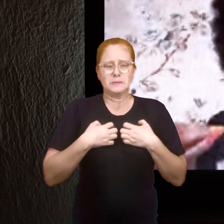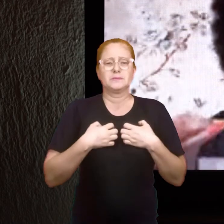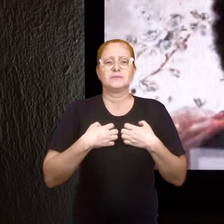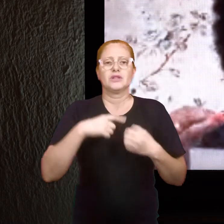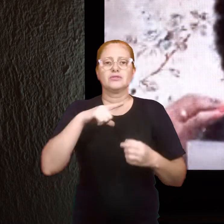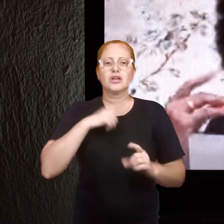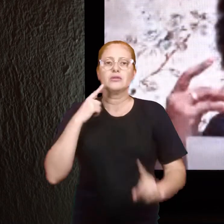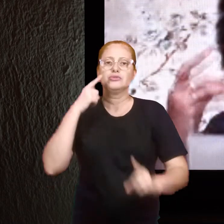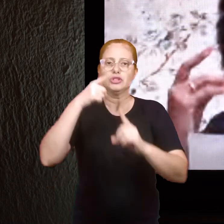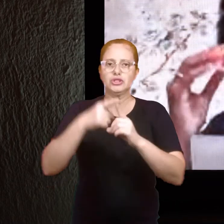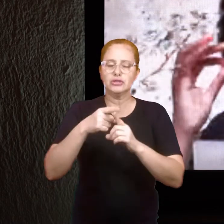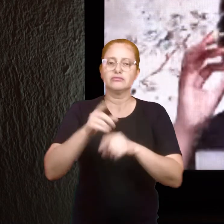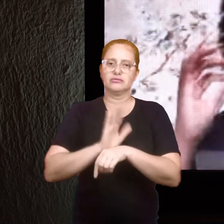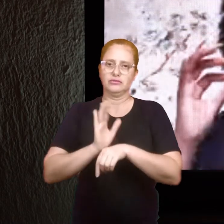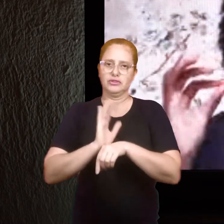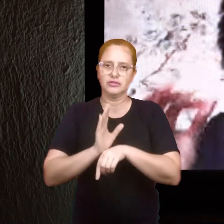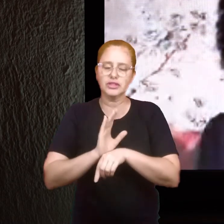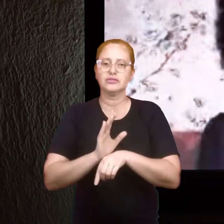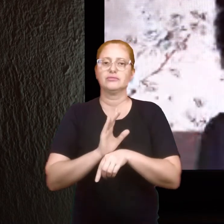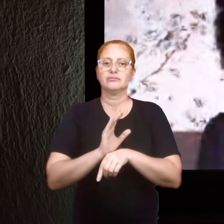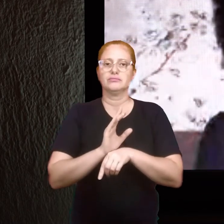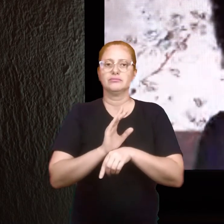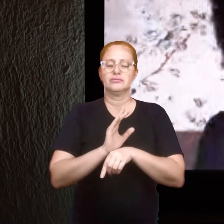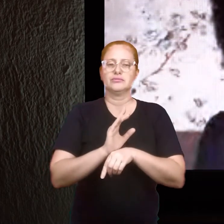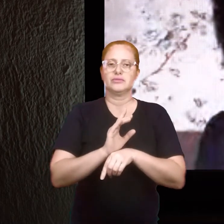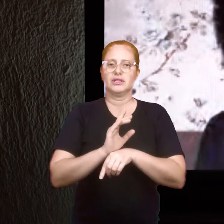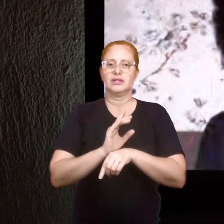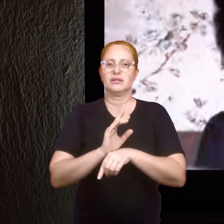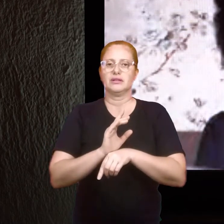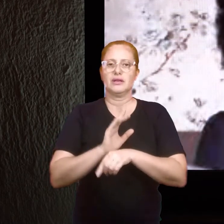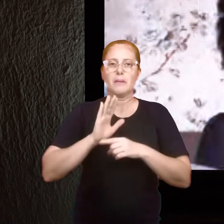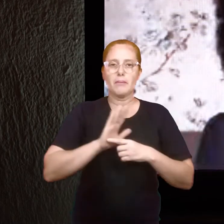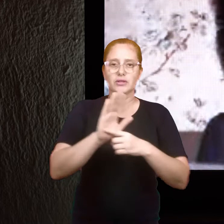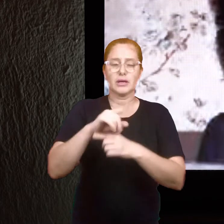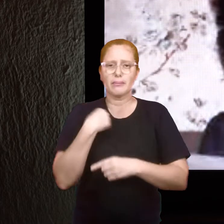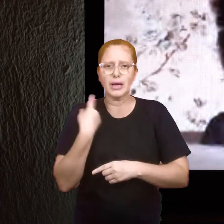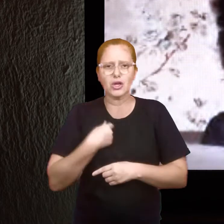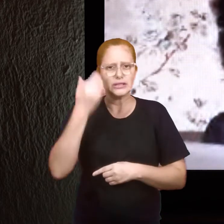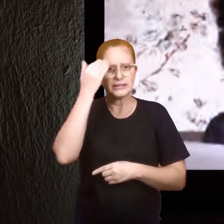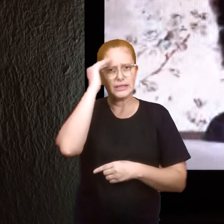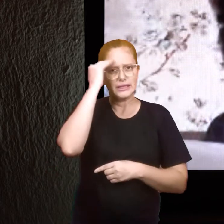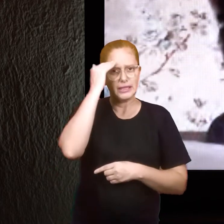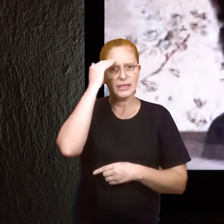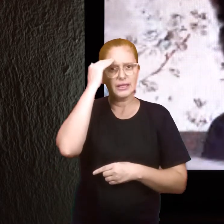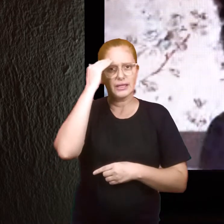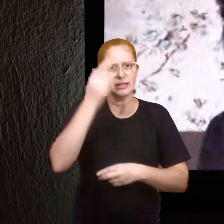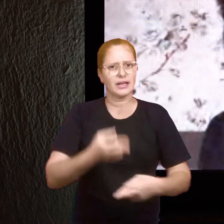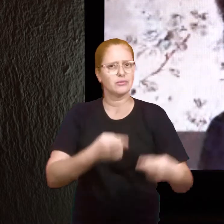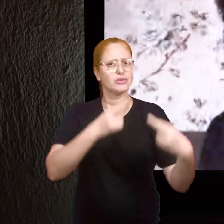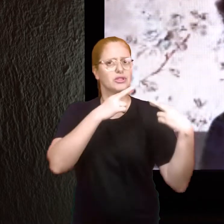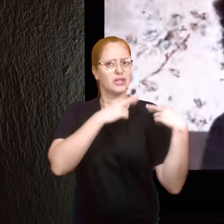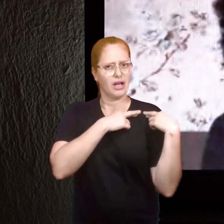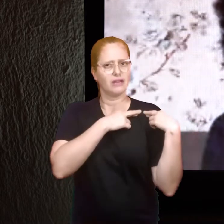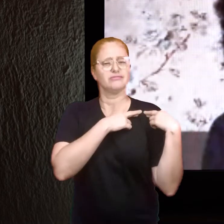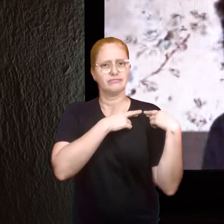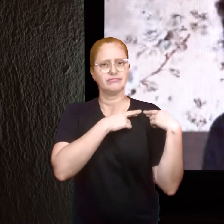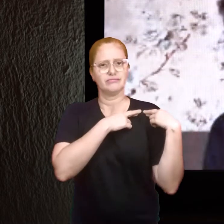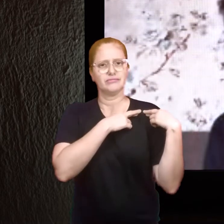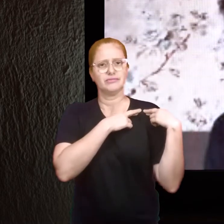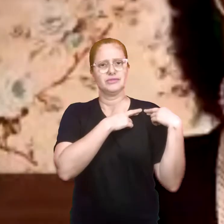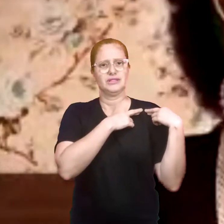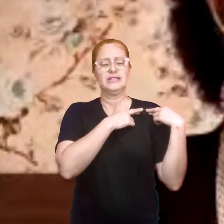através desse vídeo, fazer com que cada vez mais a gente entenda a responsabilidade que isso tudo envolve e entender que as escolas estão